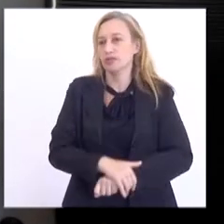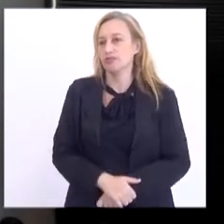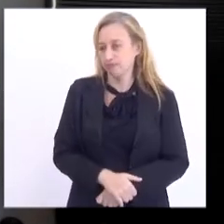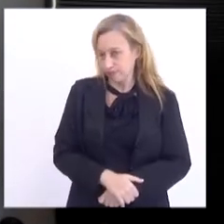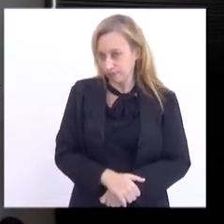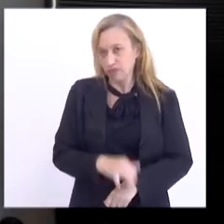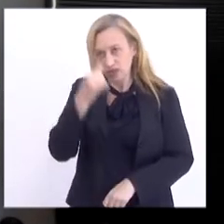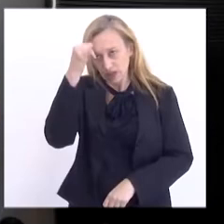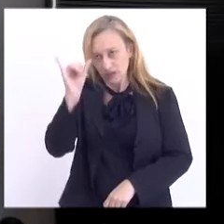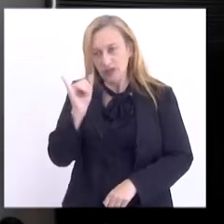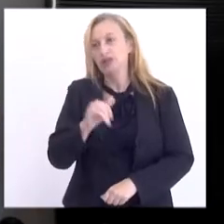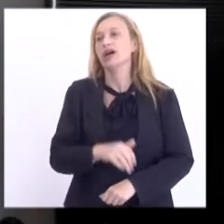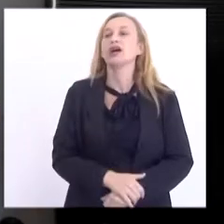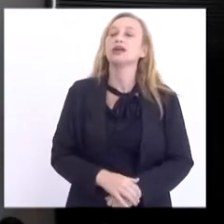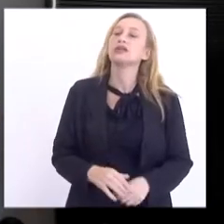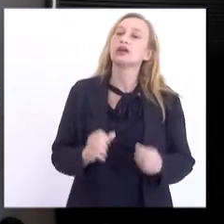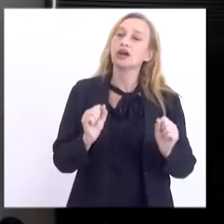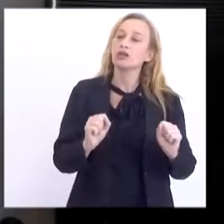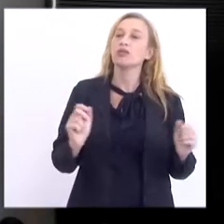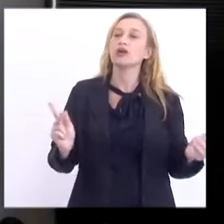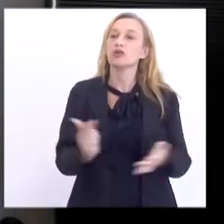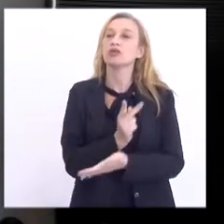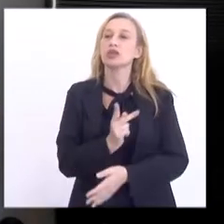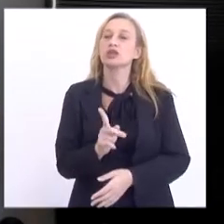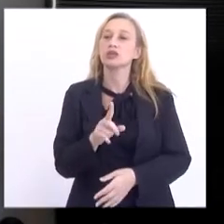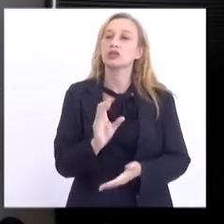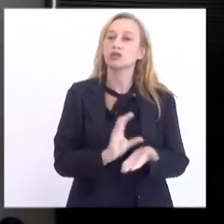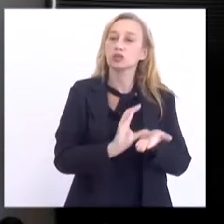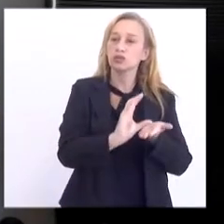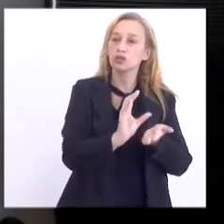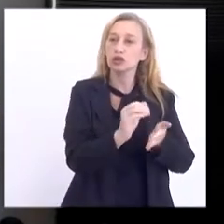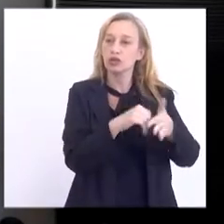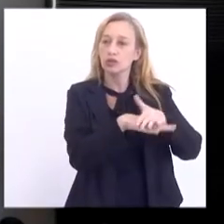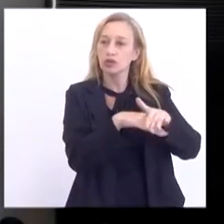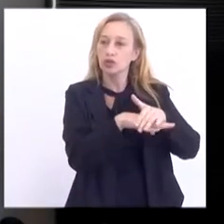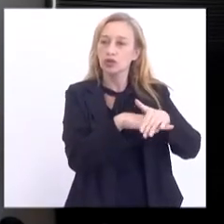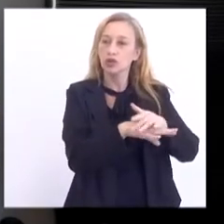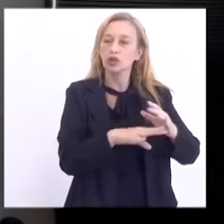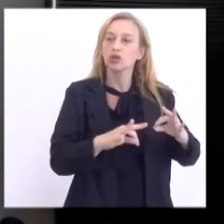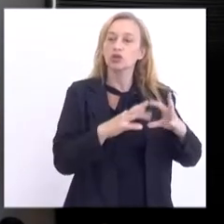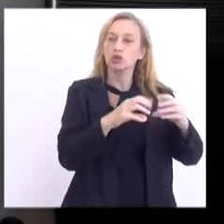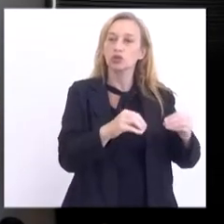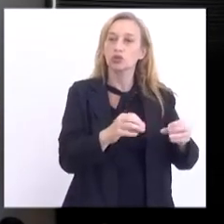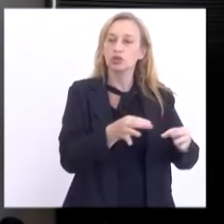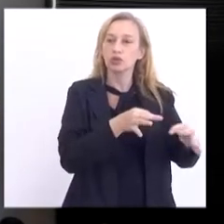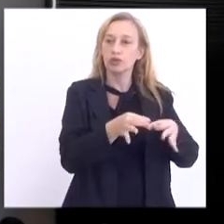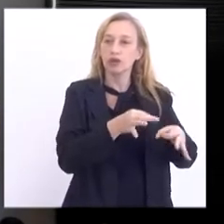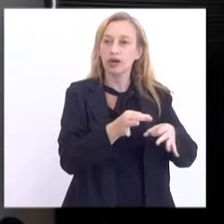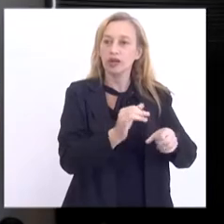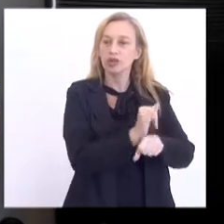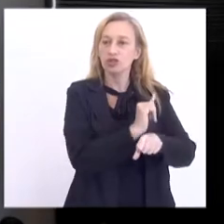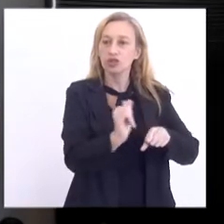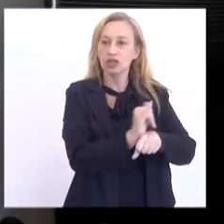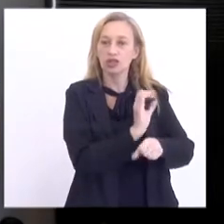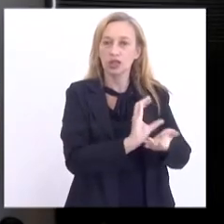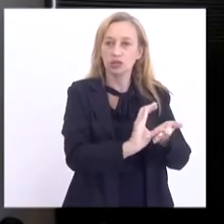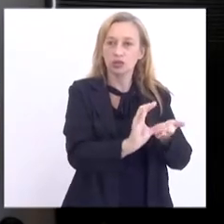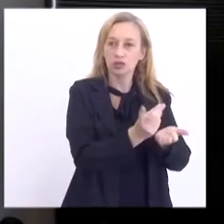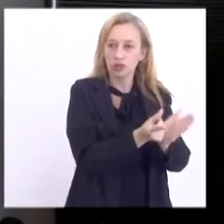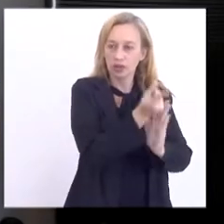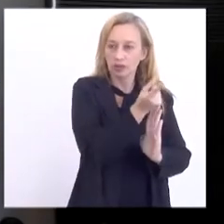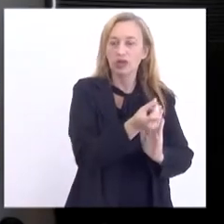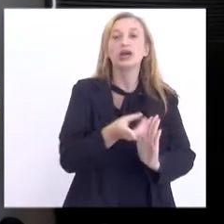e a prevenção também ocorre com a dotação orçamentária daquilo do previsto no orçamento